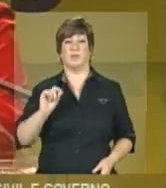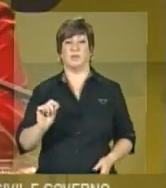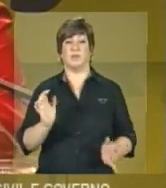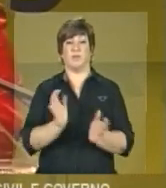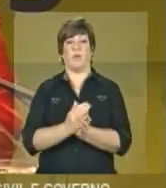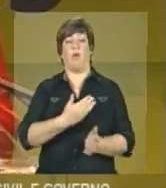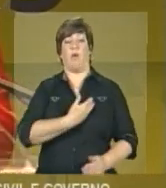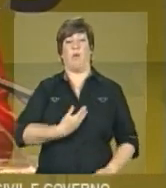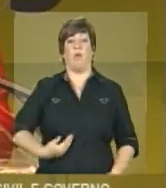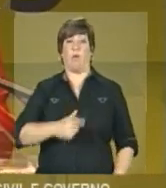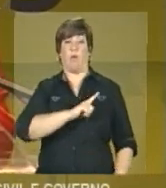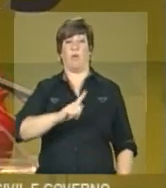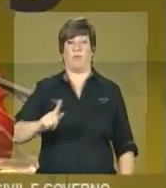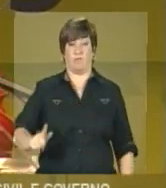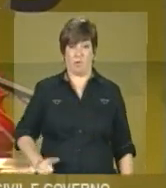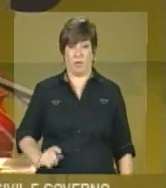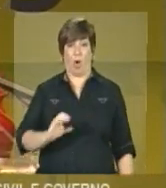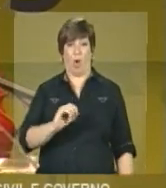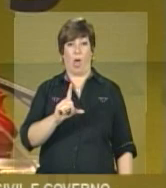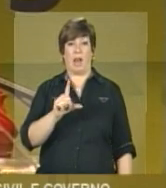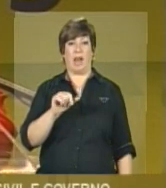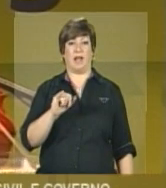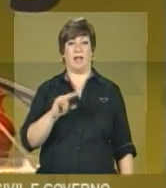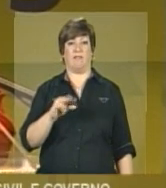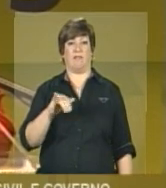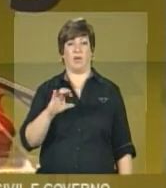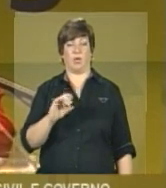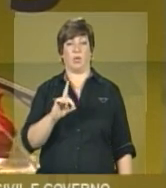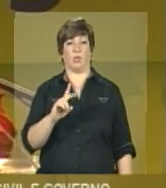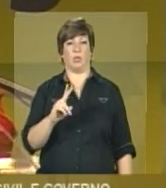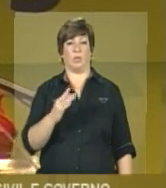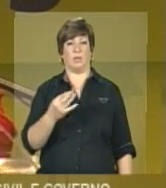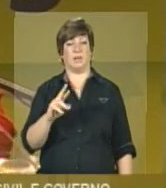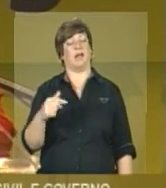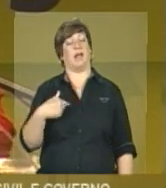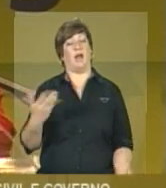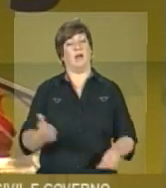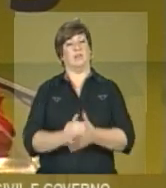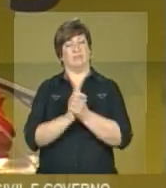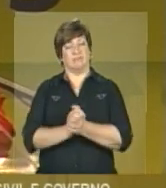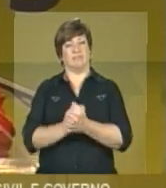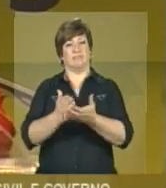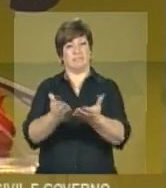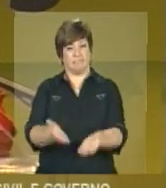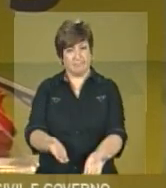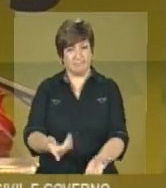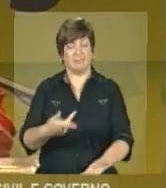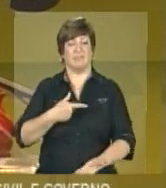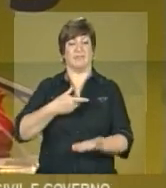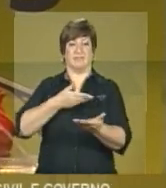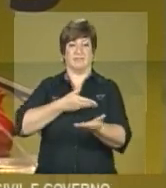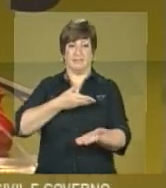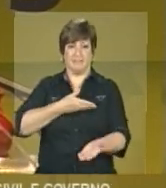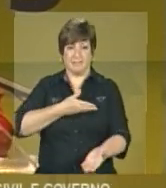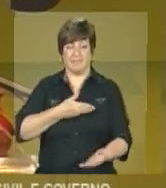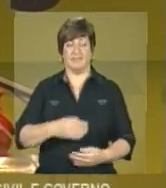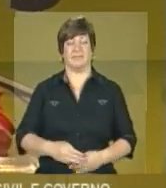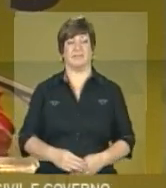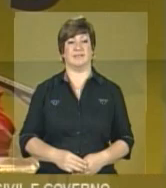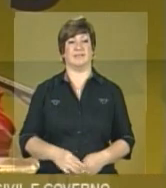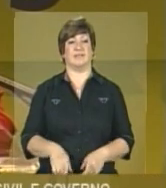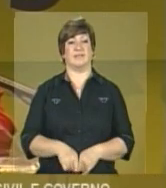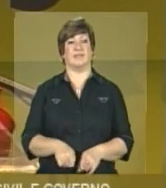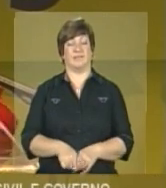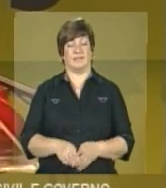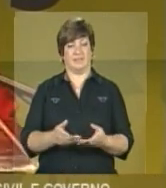do governador Olívio Dutra, a quem saúdo agora, meu companheiro e